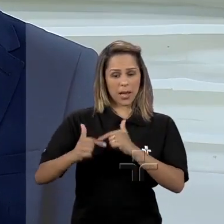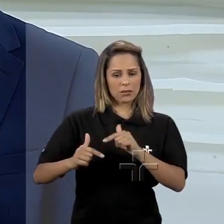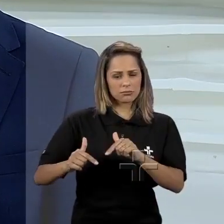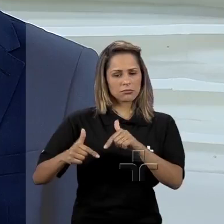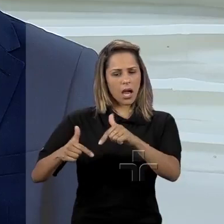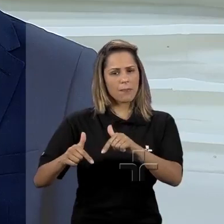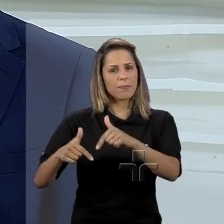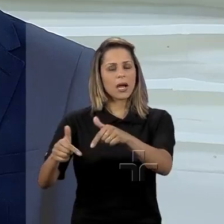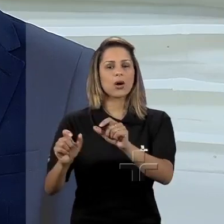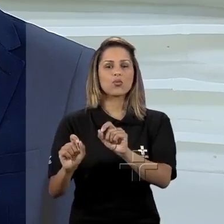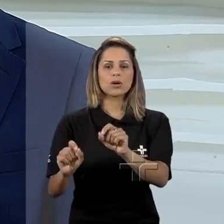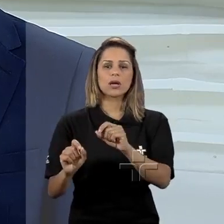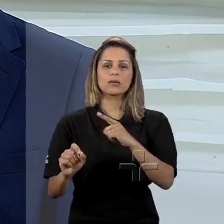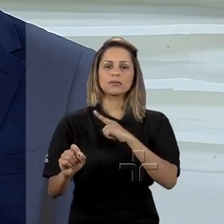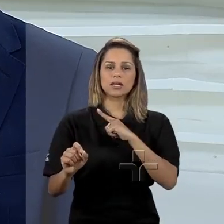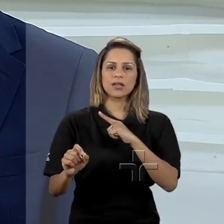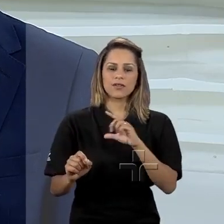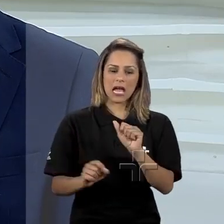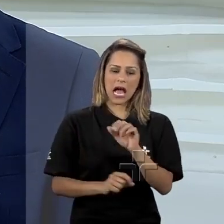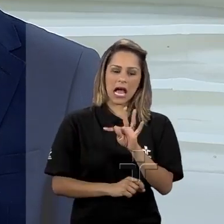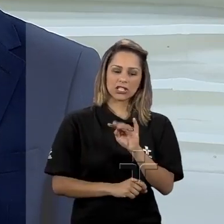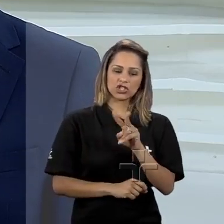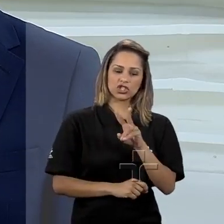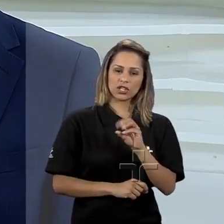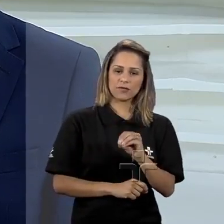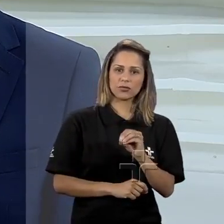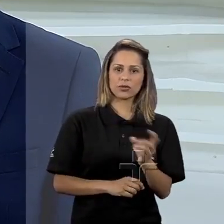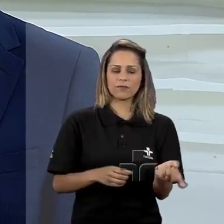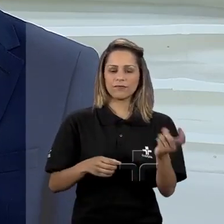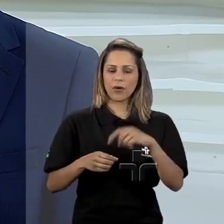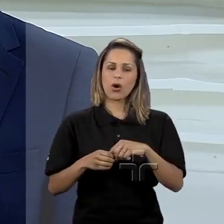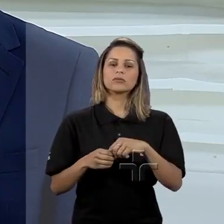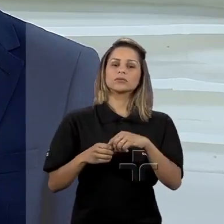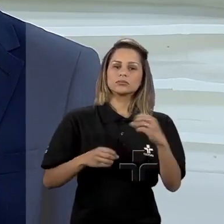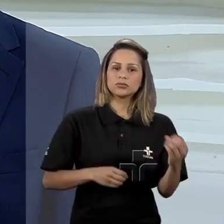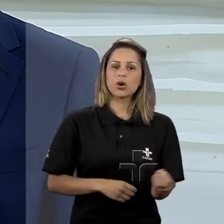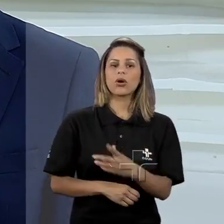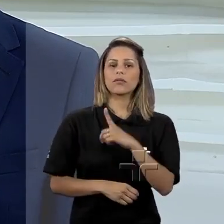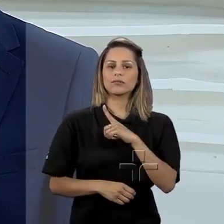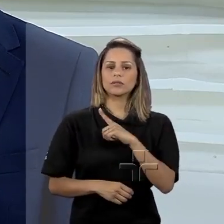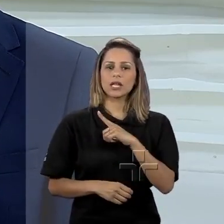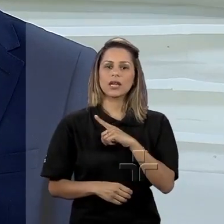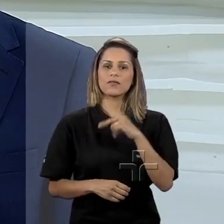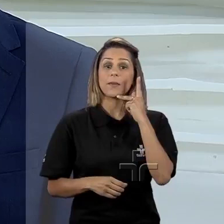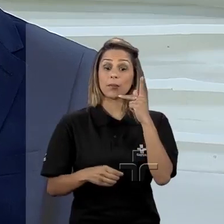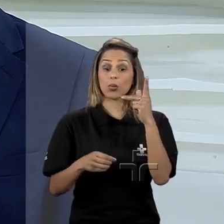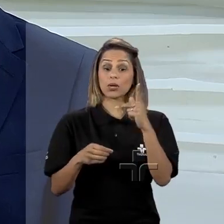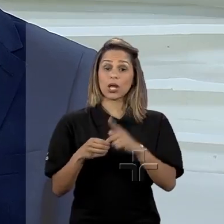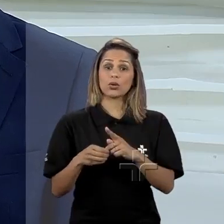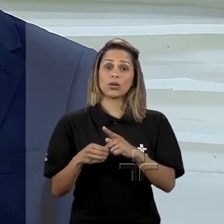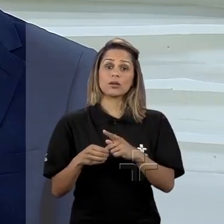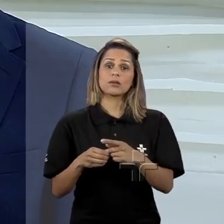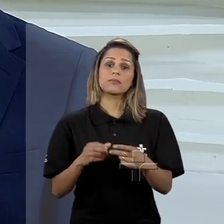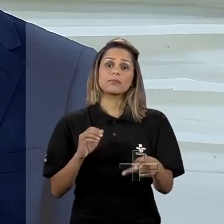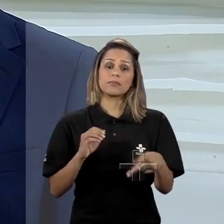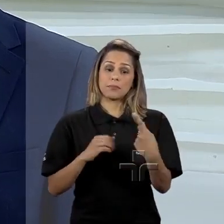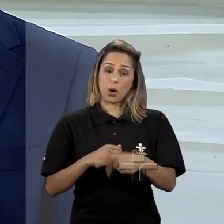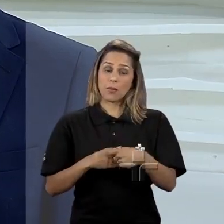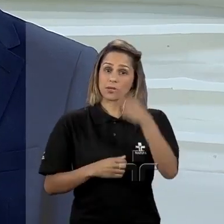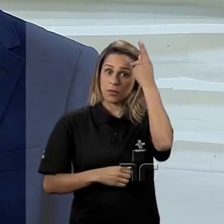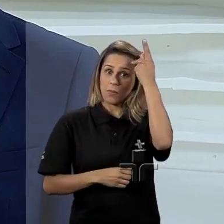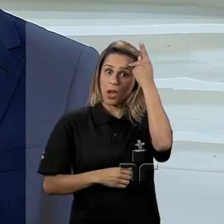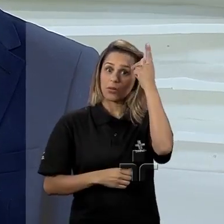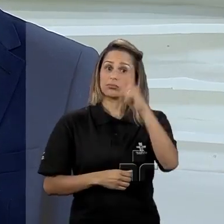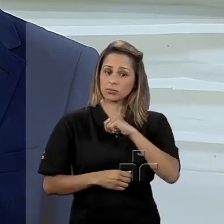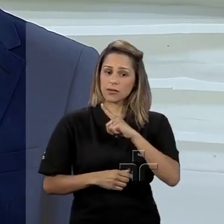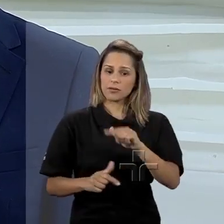recuperação desses ativos foi feito pela Promotoria Pública do Estado de São Paulo e promotores, entre os quais o Zé Carlos Blatt,